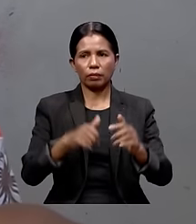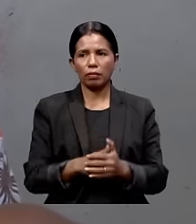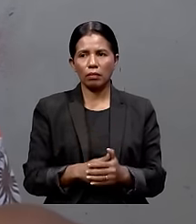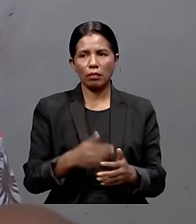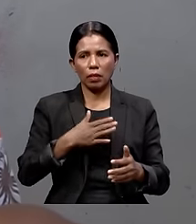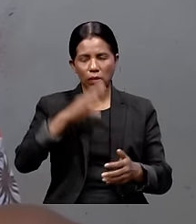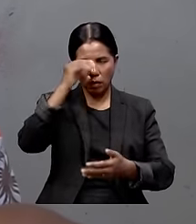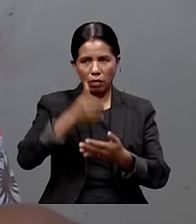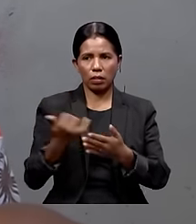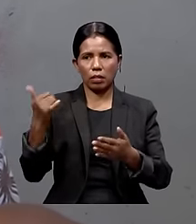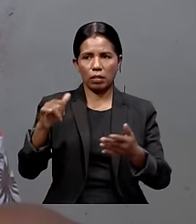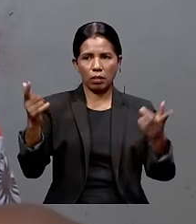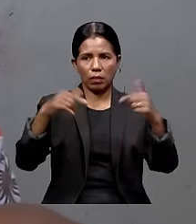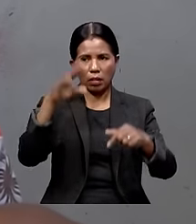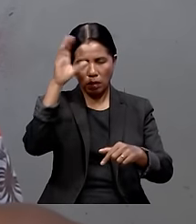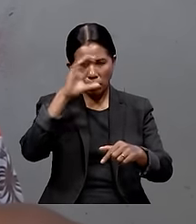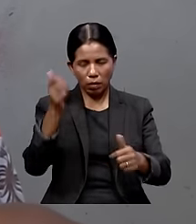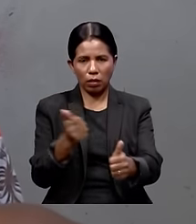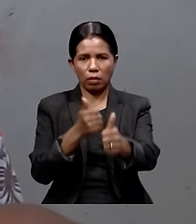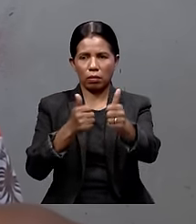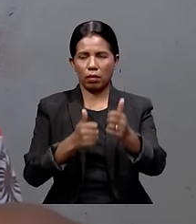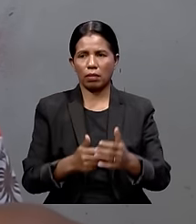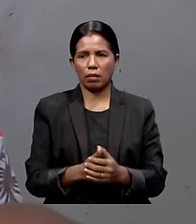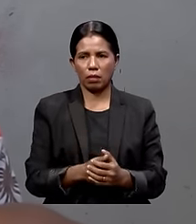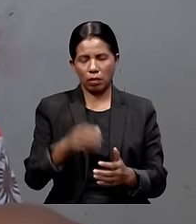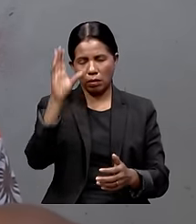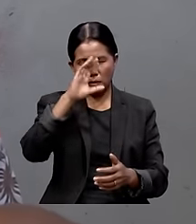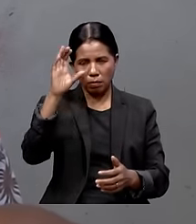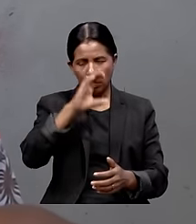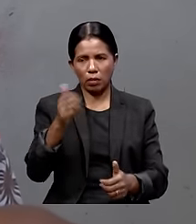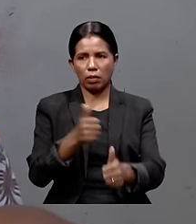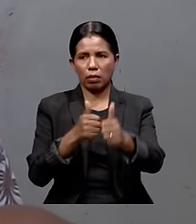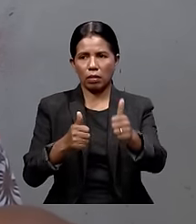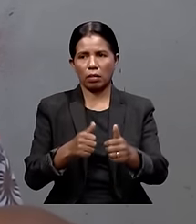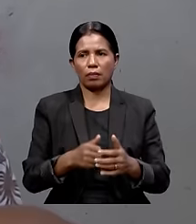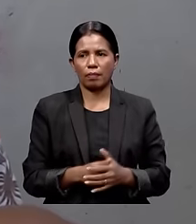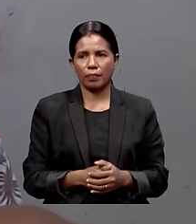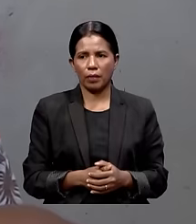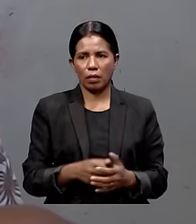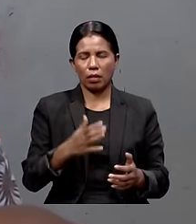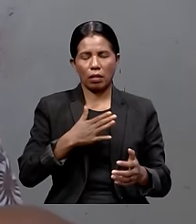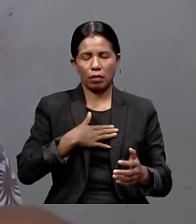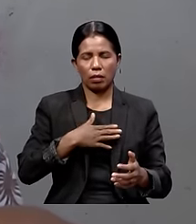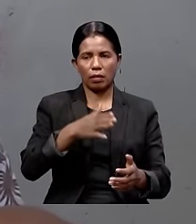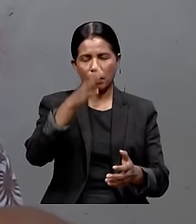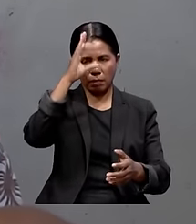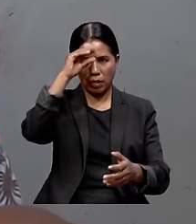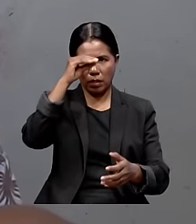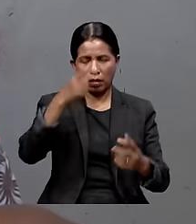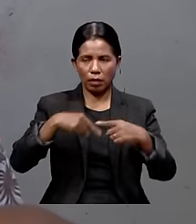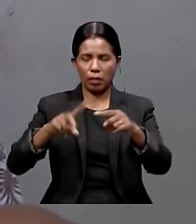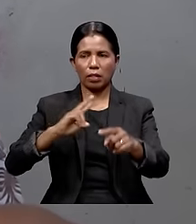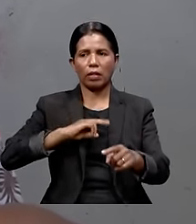nuan sih ni sih mai ona be buka tuir ona hanisan be diskumpia ona mak hal nuan mana ira bot ni haru kat bahi